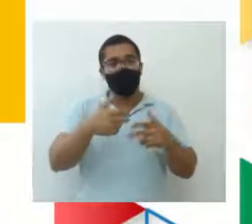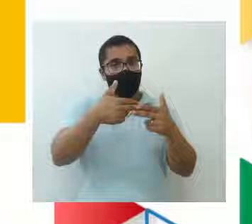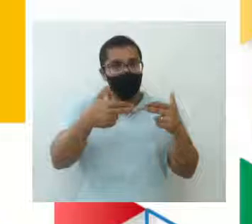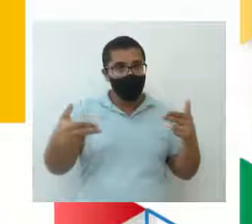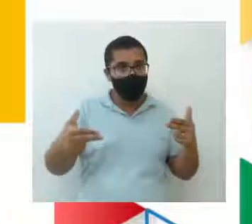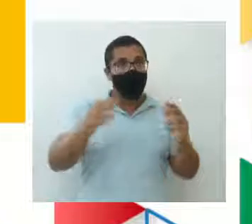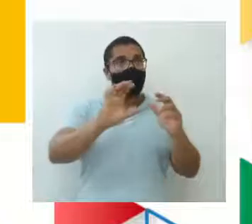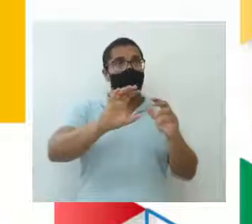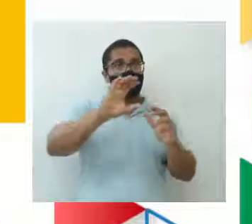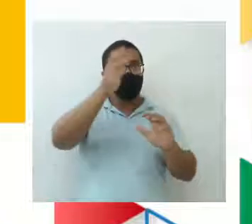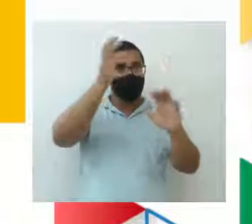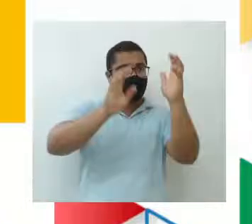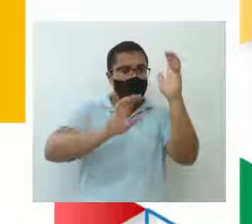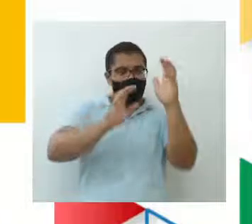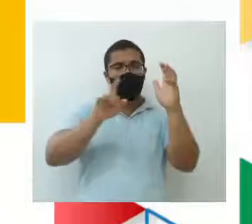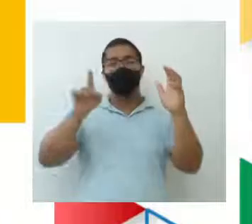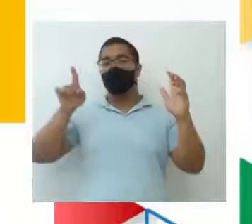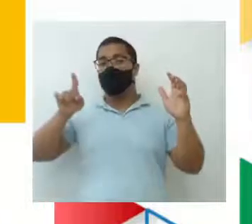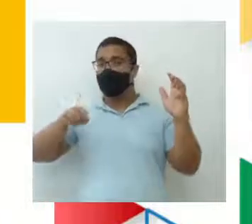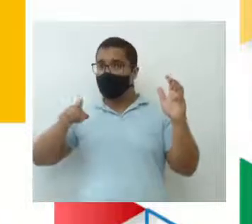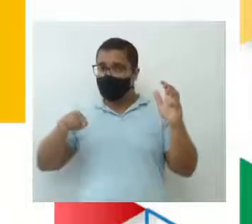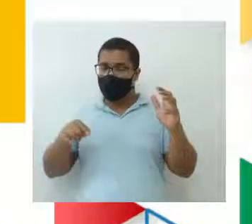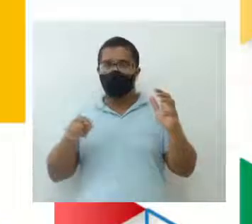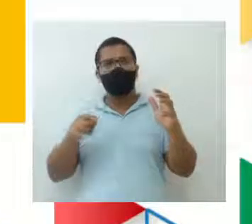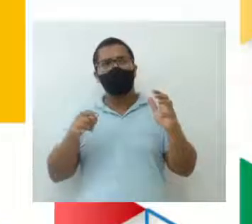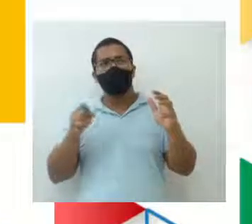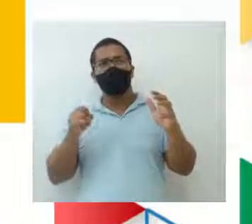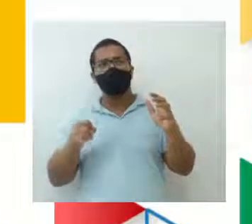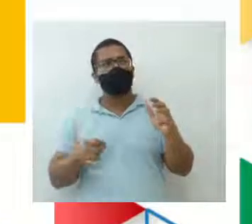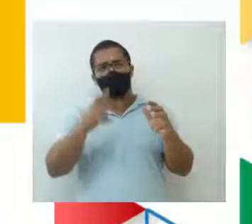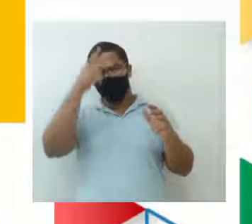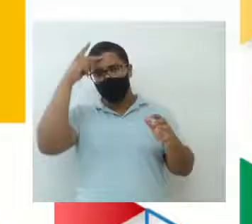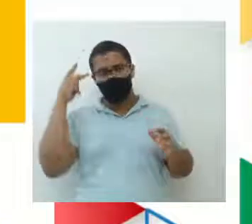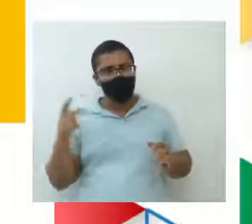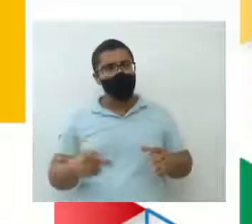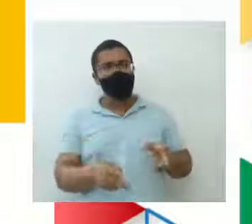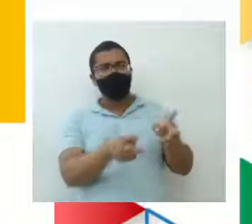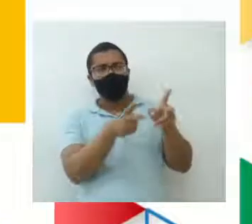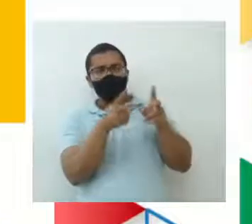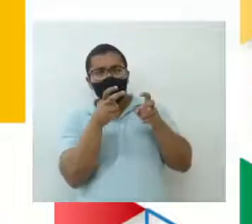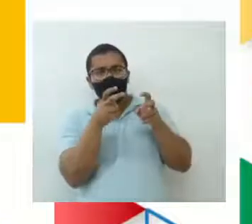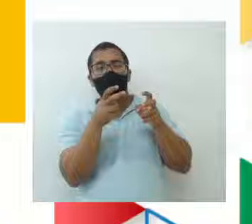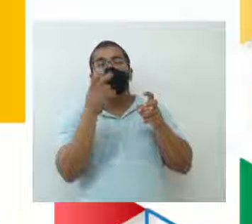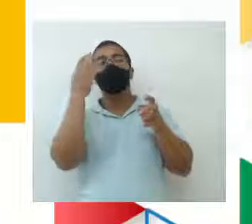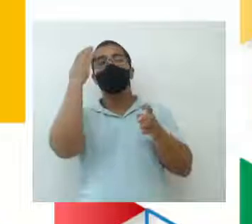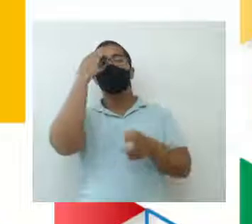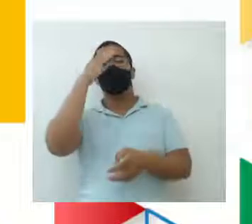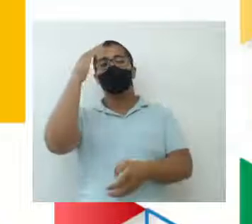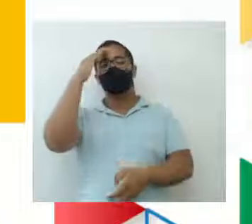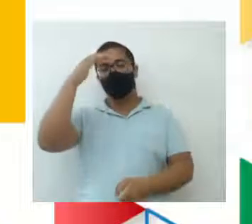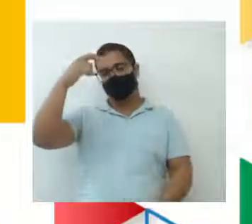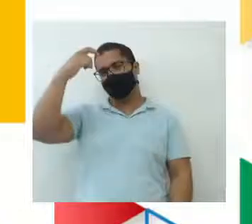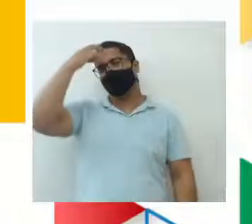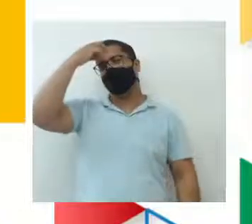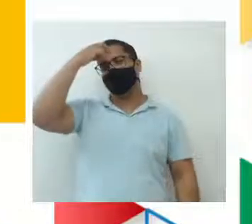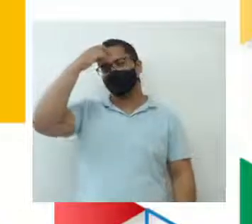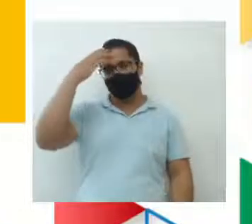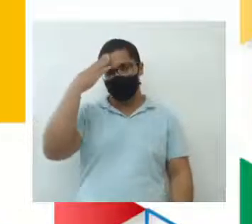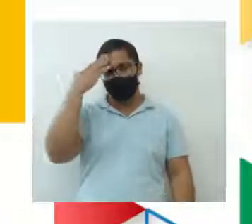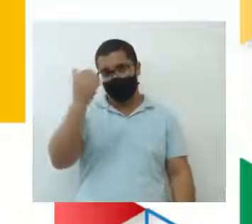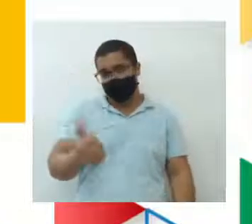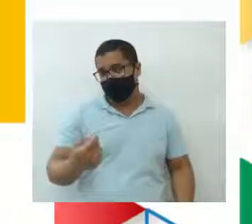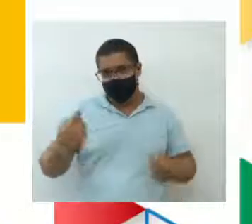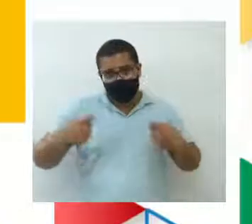são manifestações que só possuem sentido quando interpretados pela consciência,